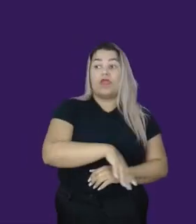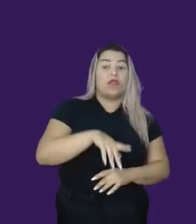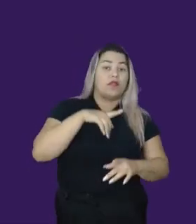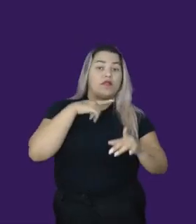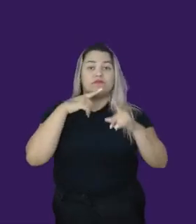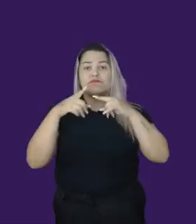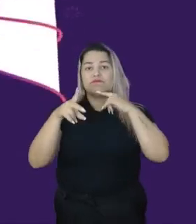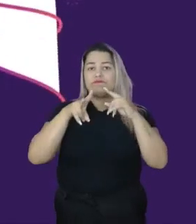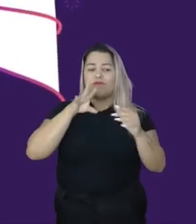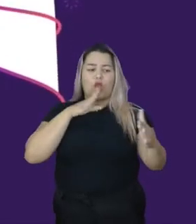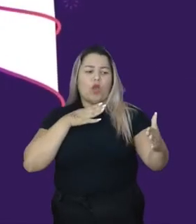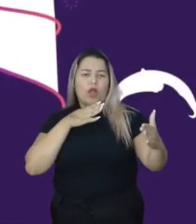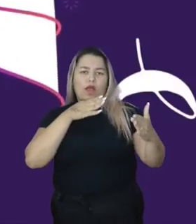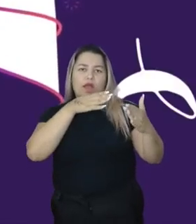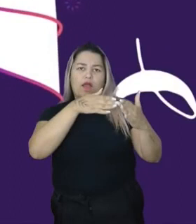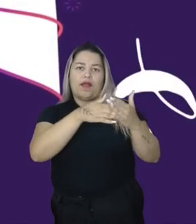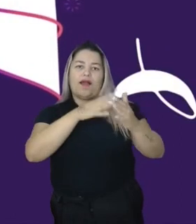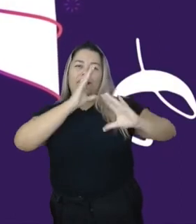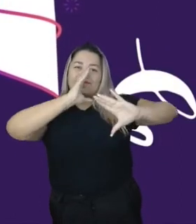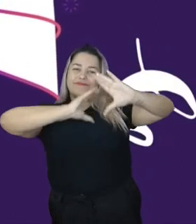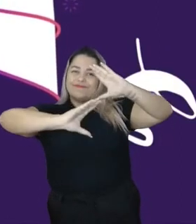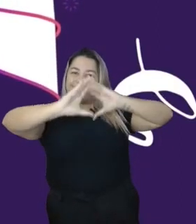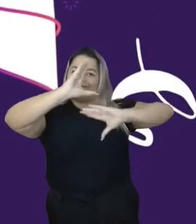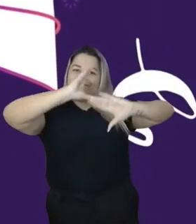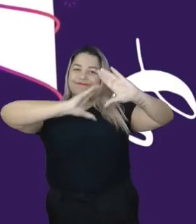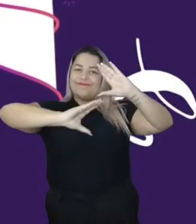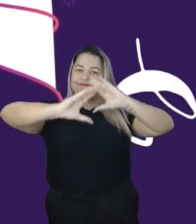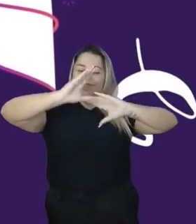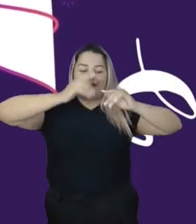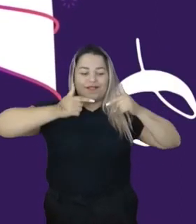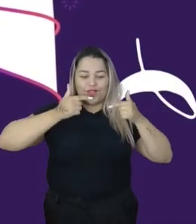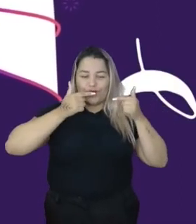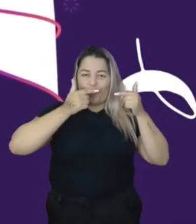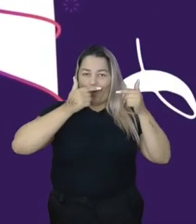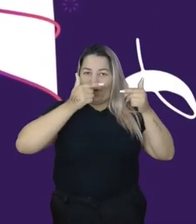Ninguém vai me impedir de cantar e lutar.